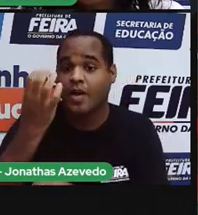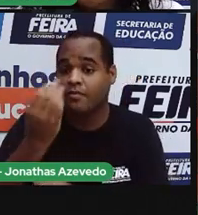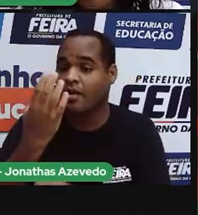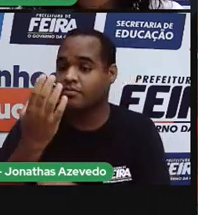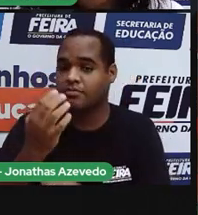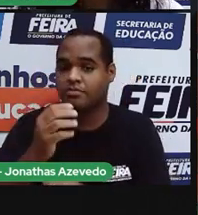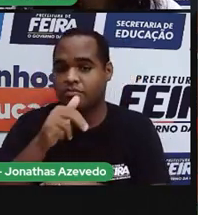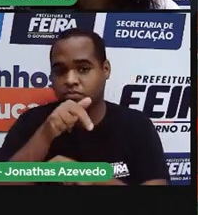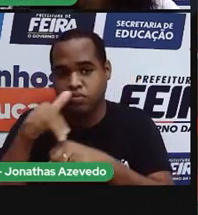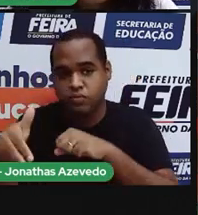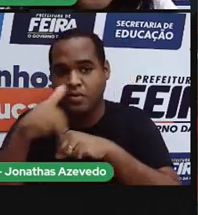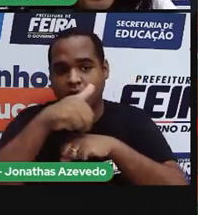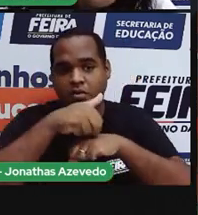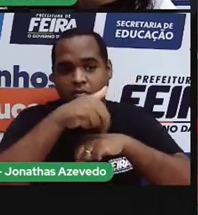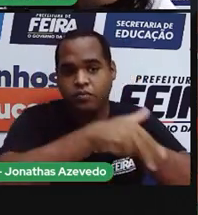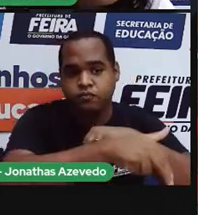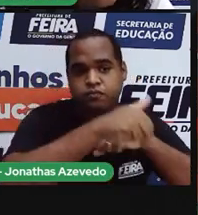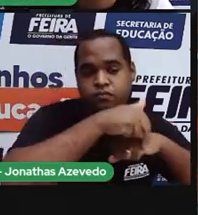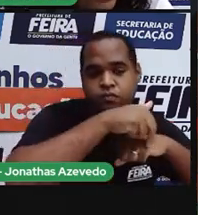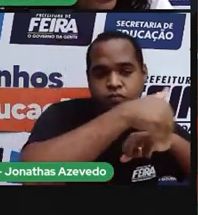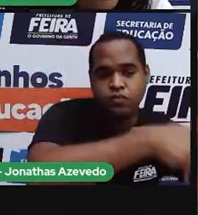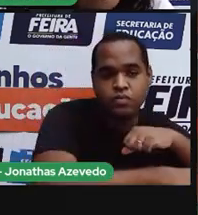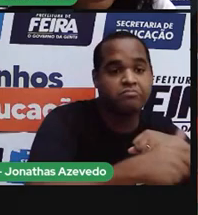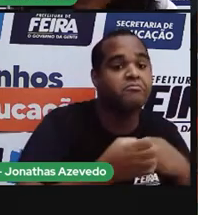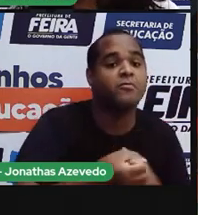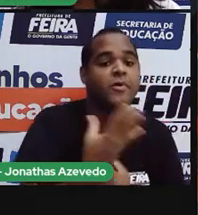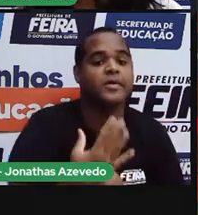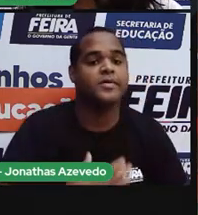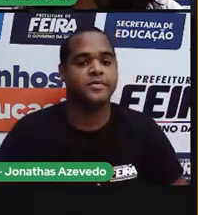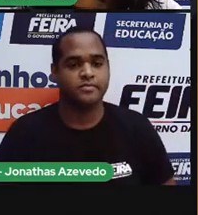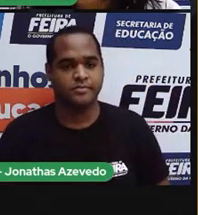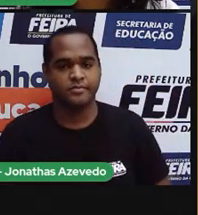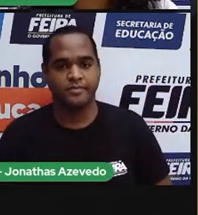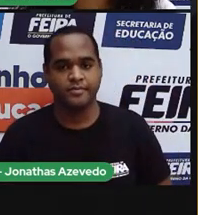quantas afinal descem em cada lugar?